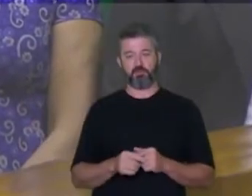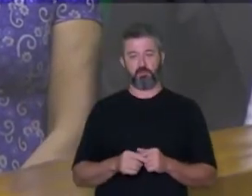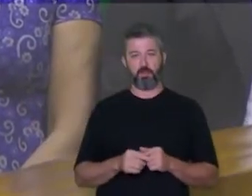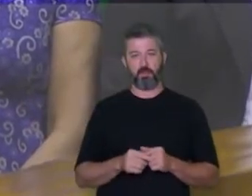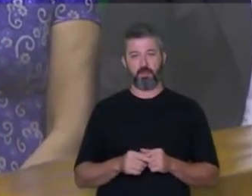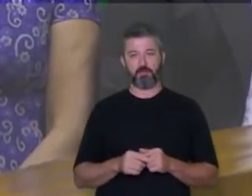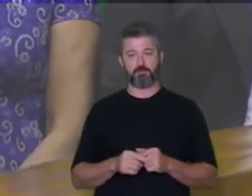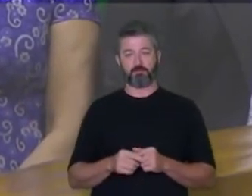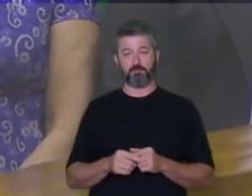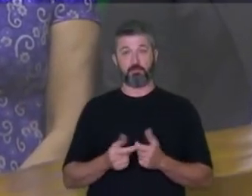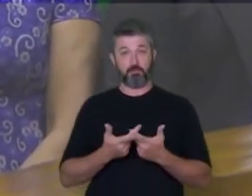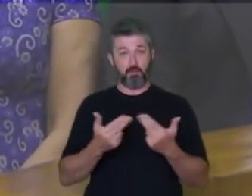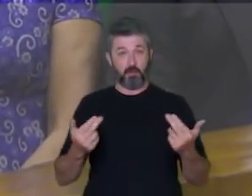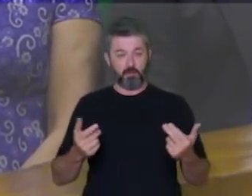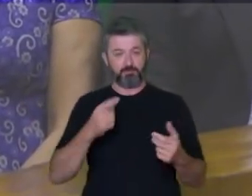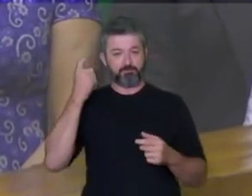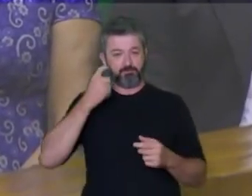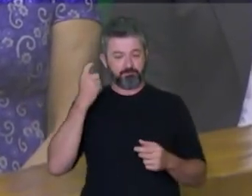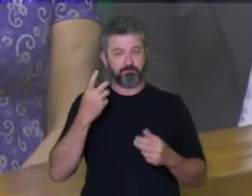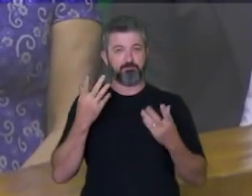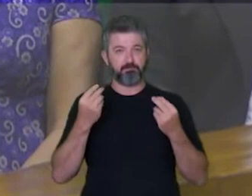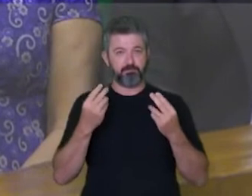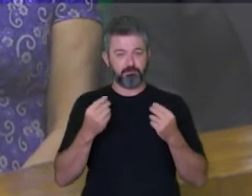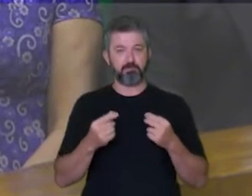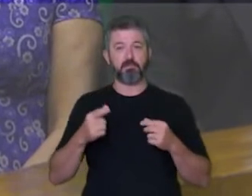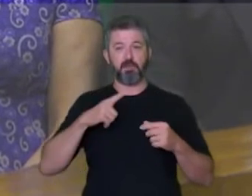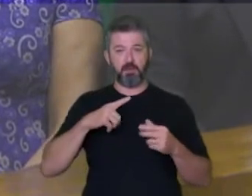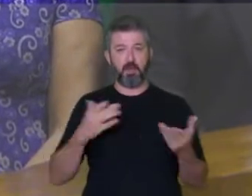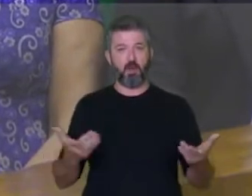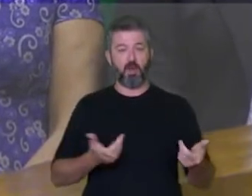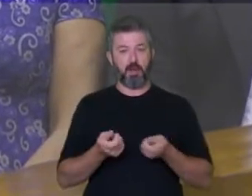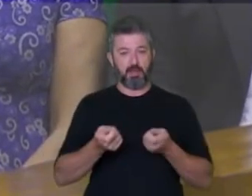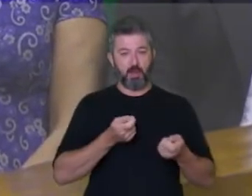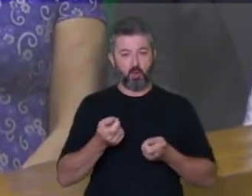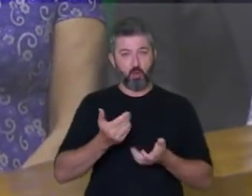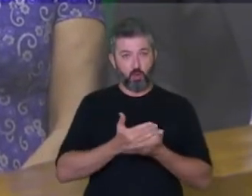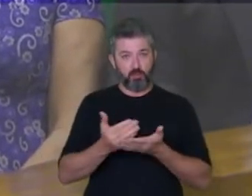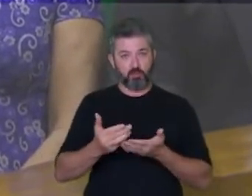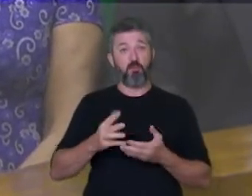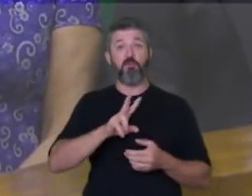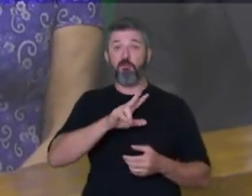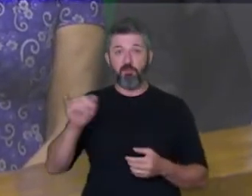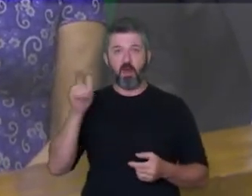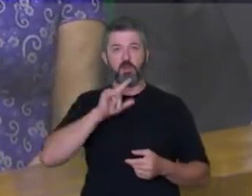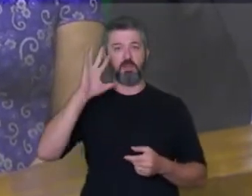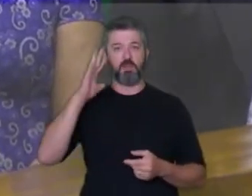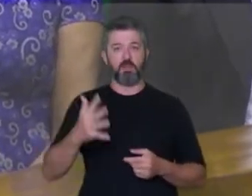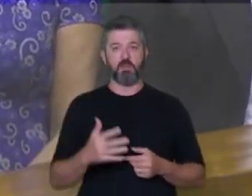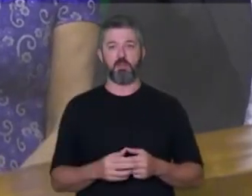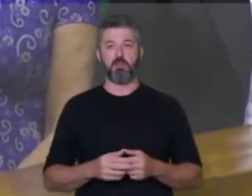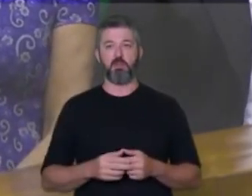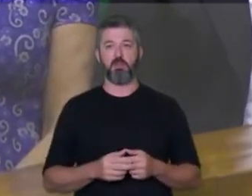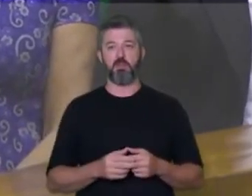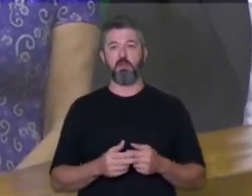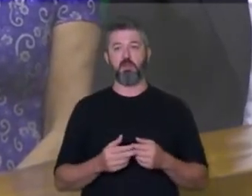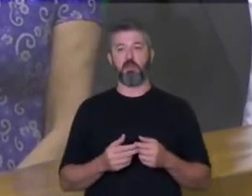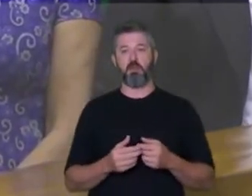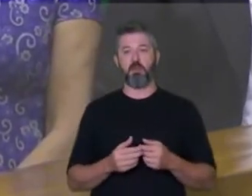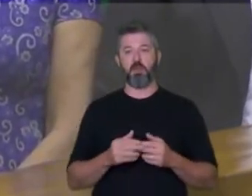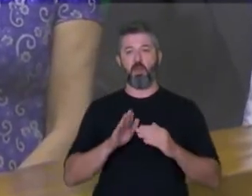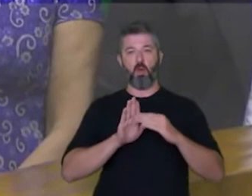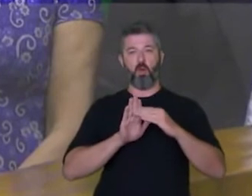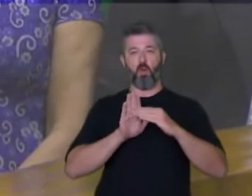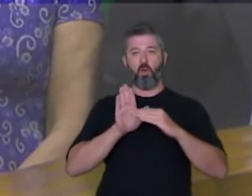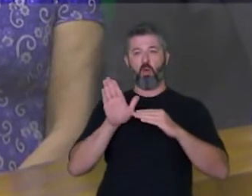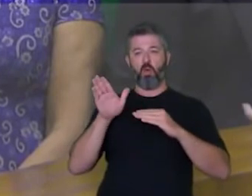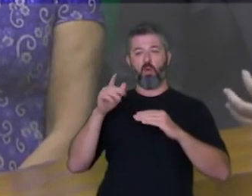Brasil. Uma coisa que tem nos preocupado muito e está na mesa de negociação, e nós vamos encontrar uma solução para isso, é o ângulo da curva